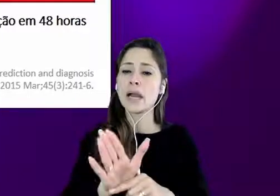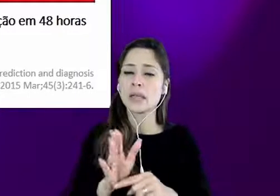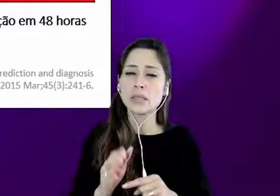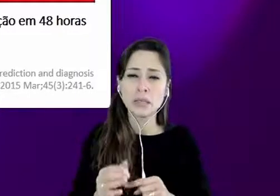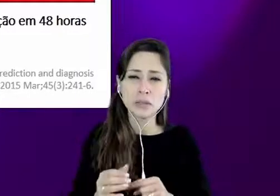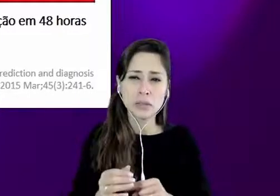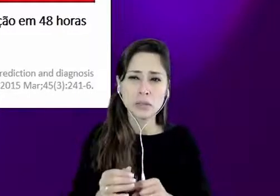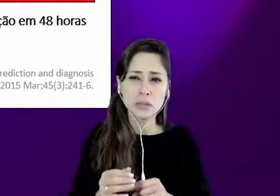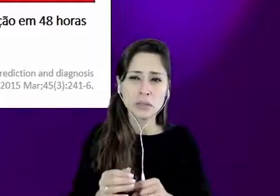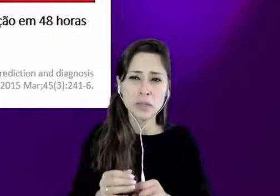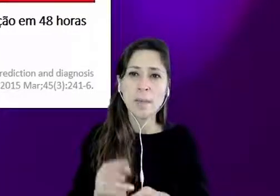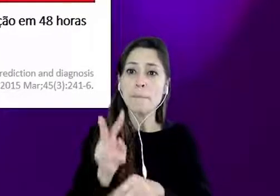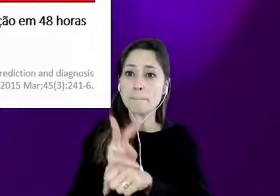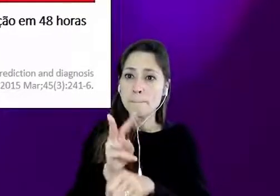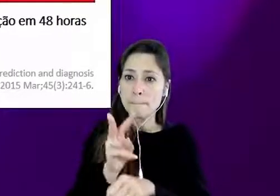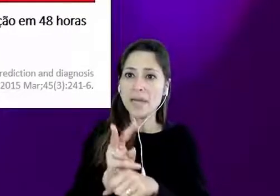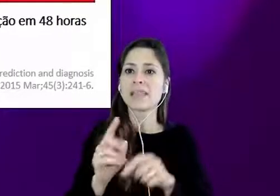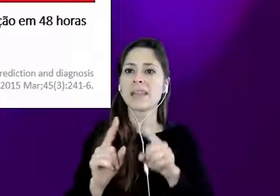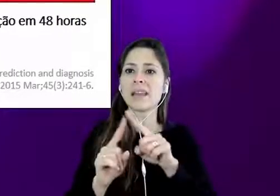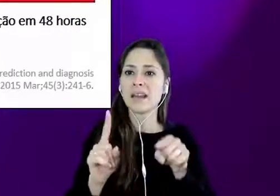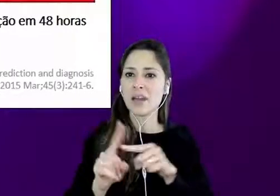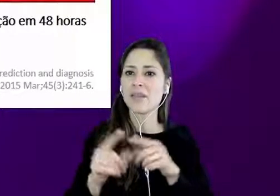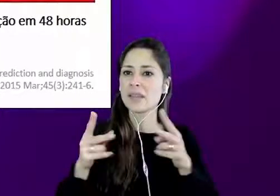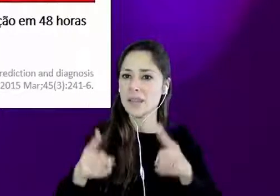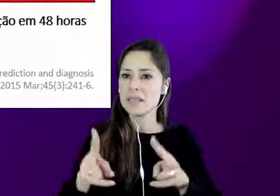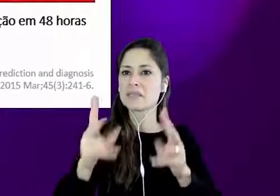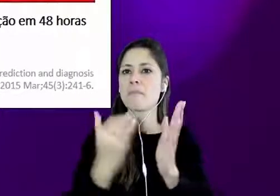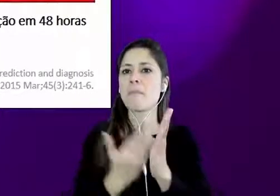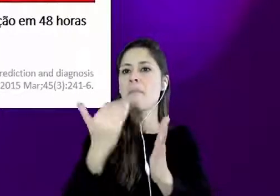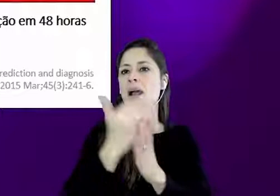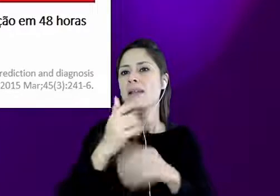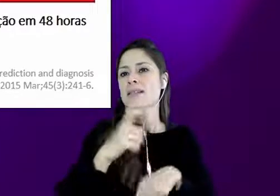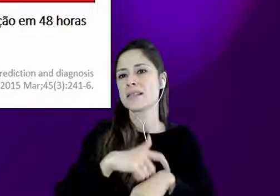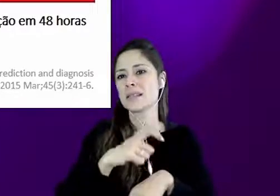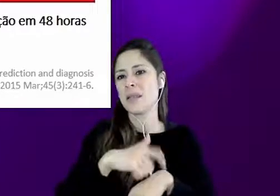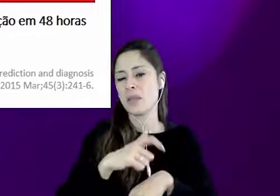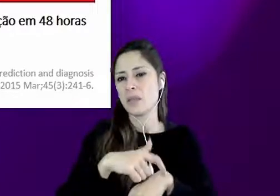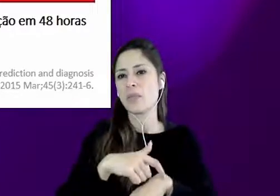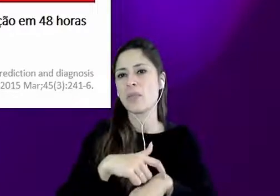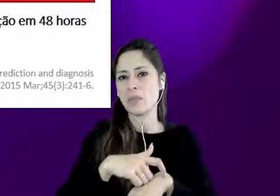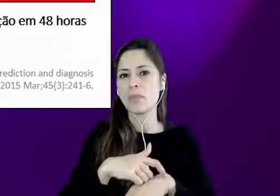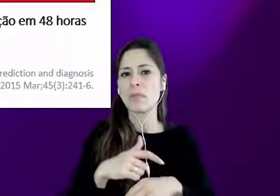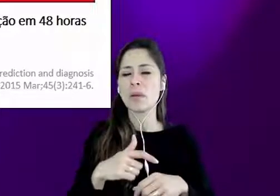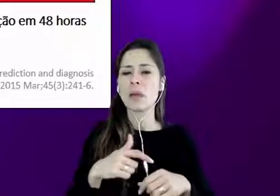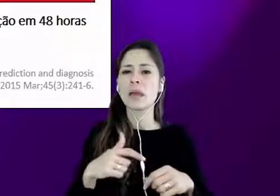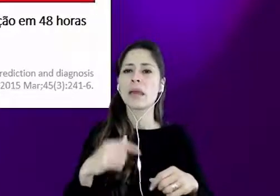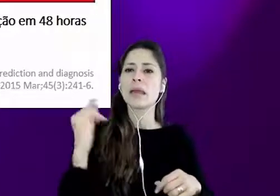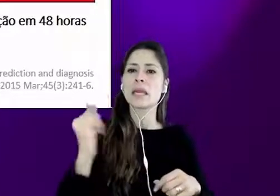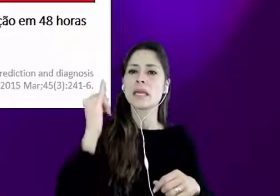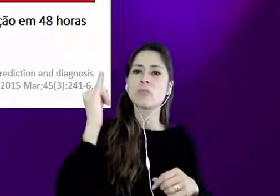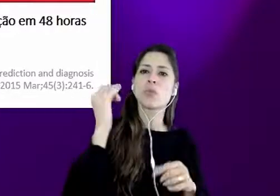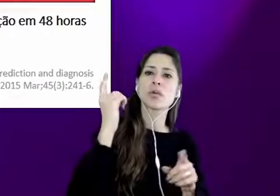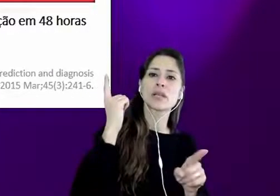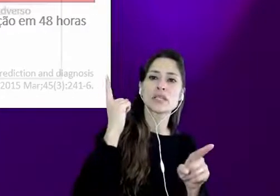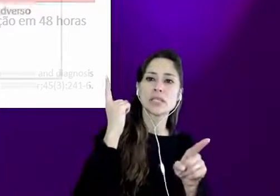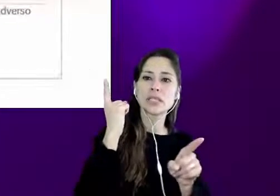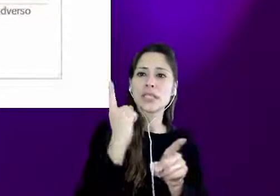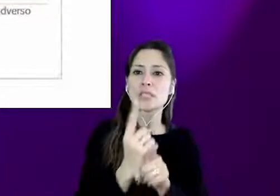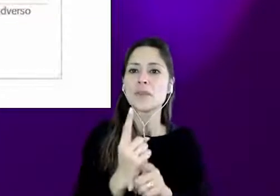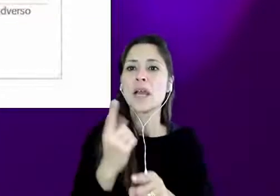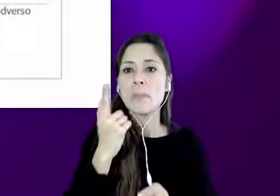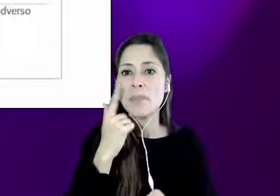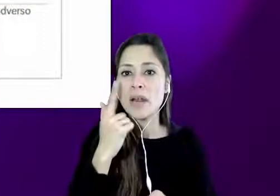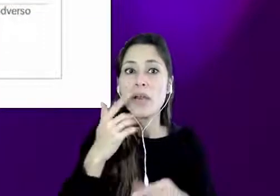possível manter a gravidez um pouco mais. Os biomarcadores são mais utilizados hoje para identificar do que para decidir o momento do